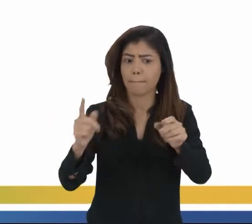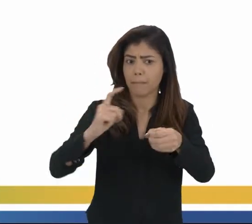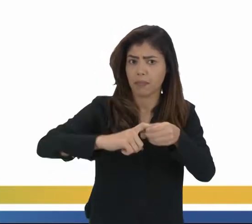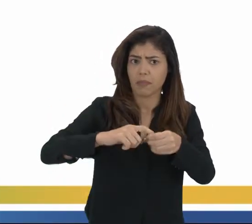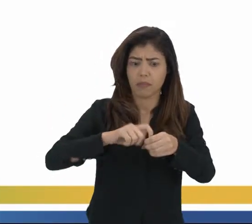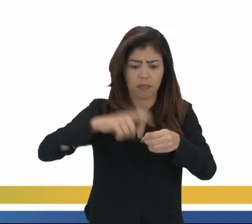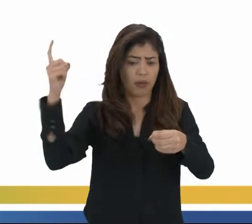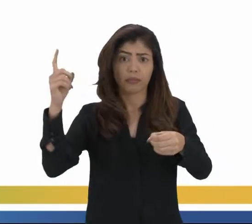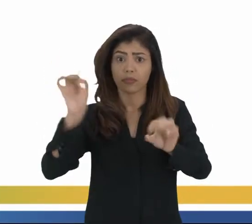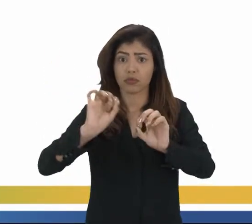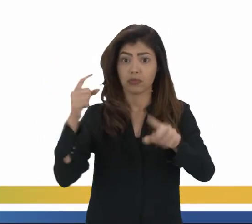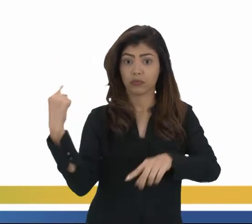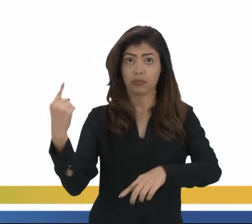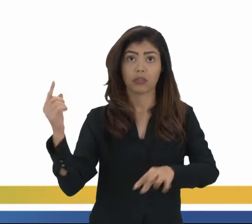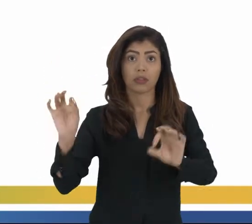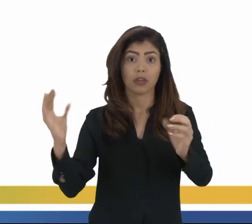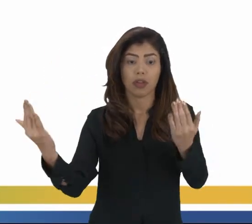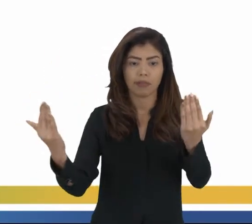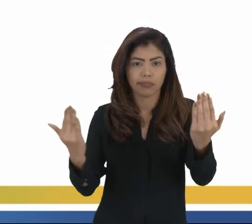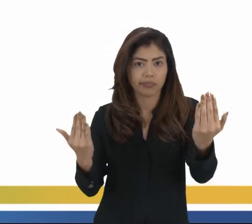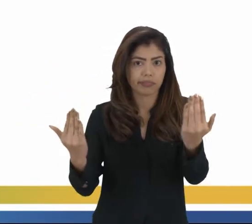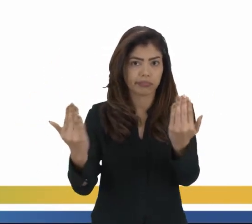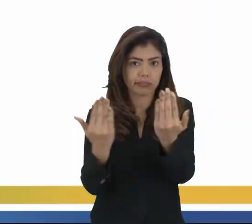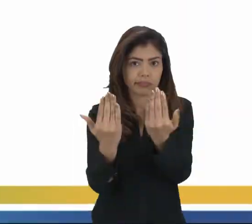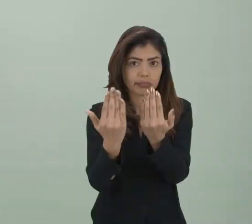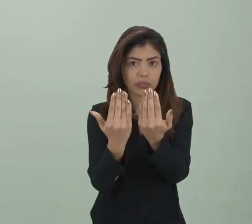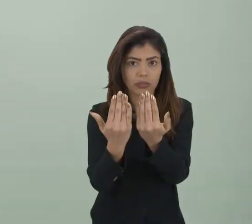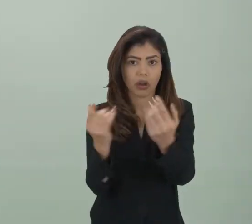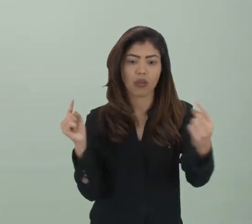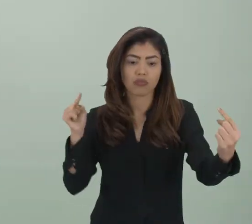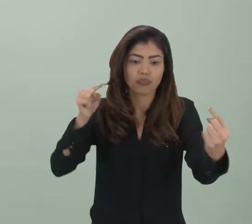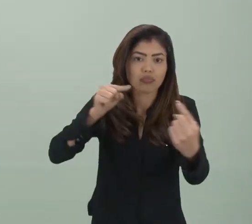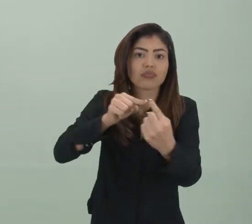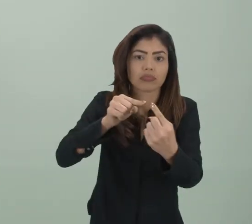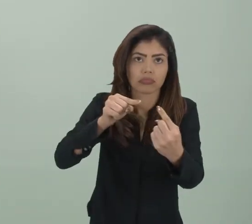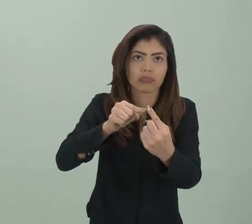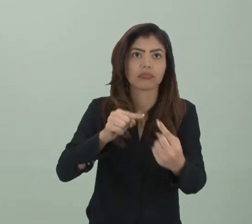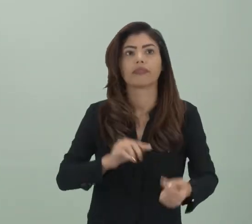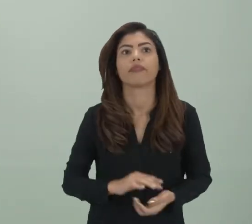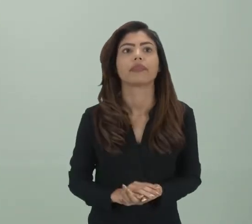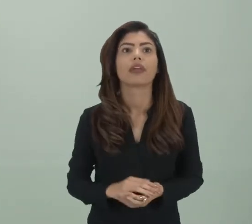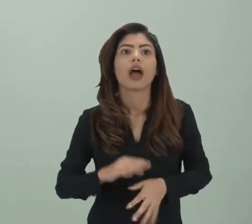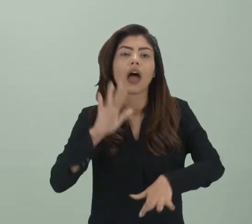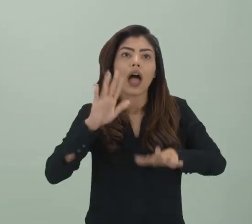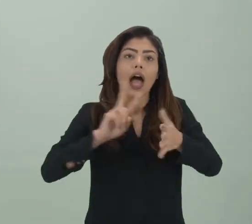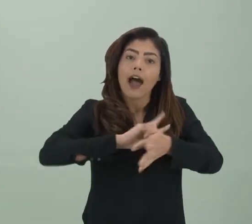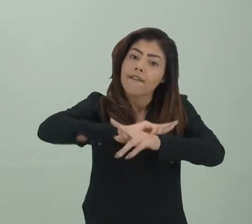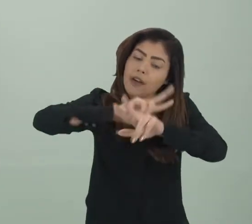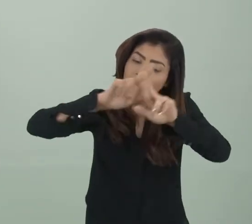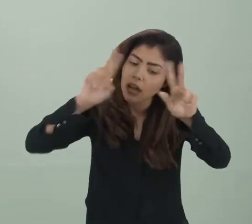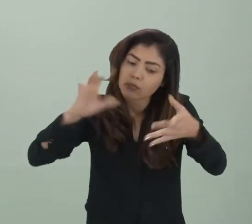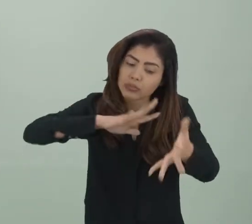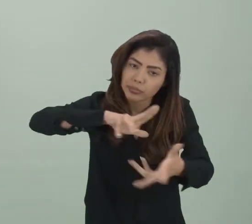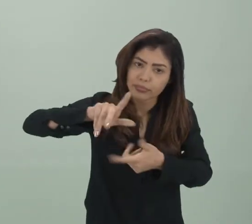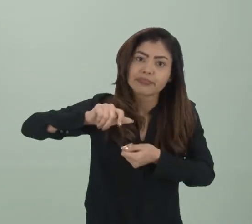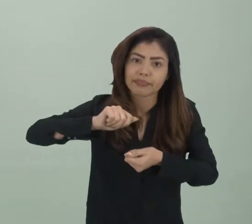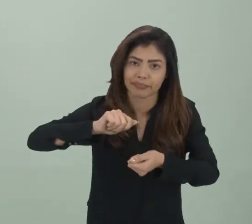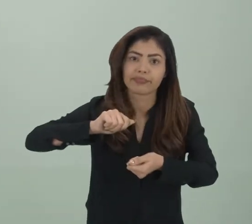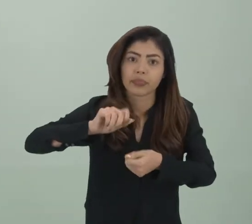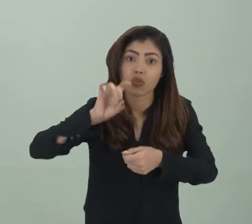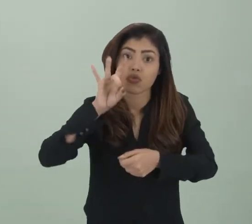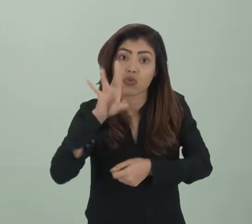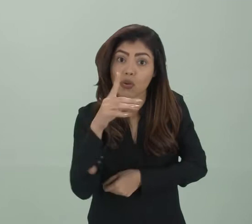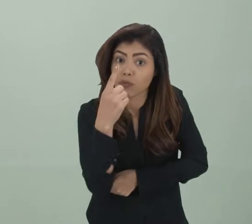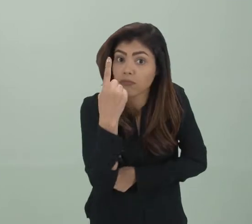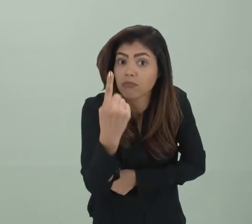que están relacionadas. Quer dizer, as variações elas vão existir em todo mundo. Só